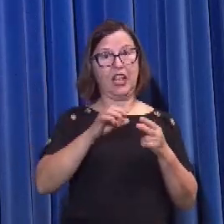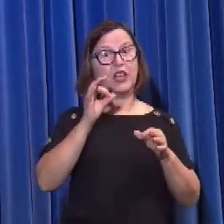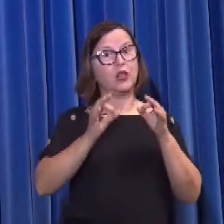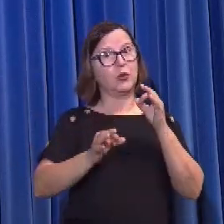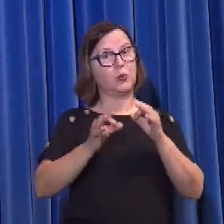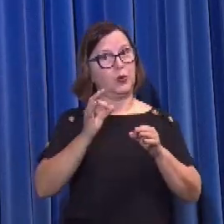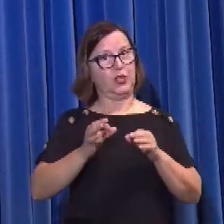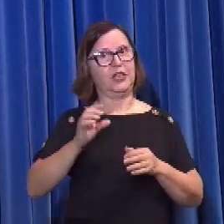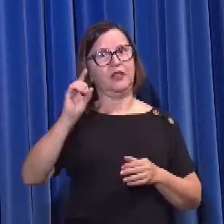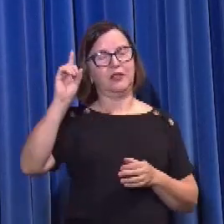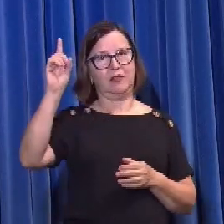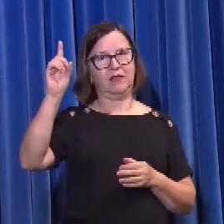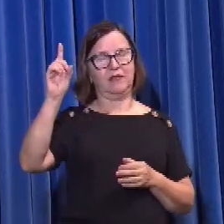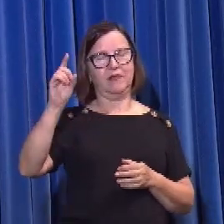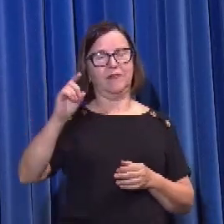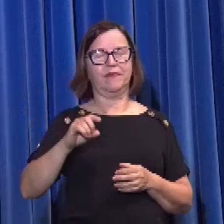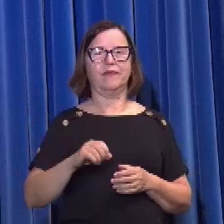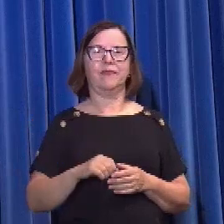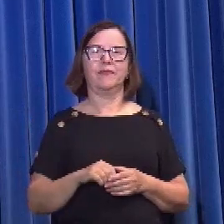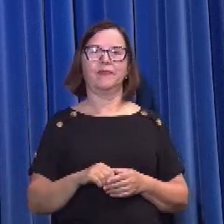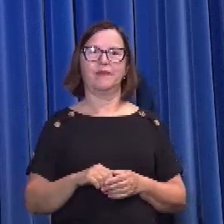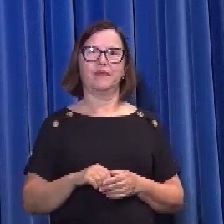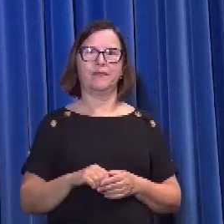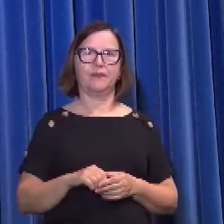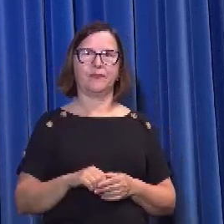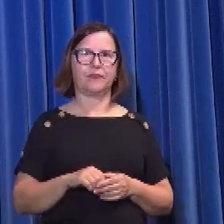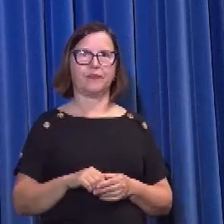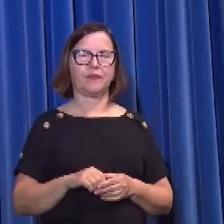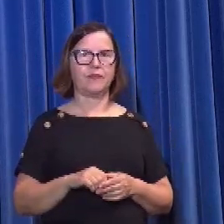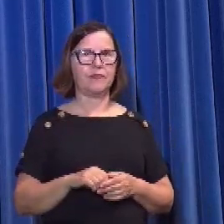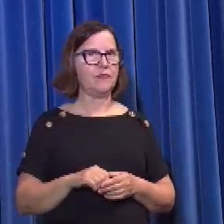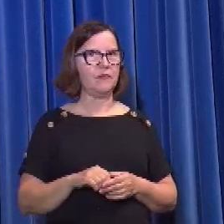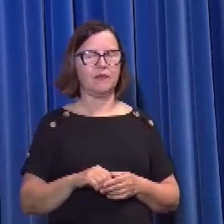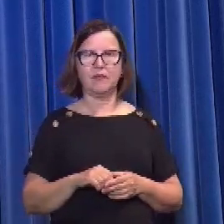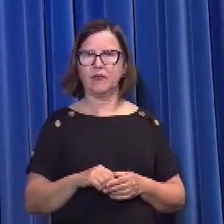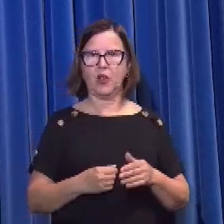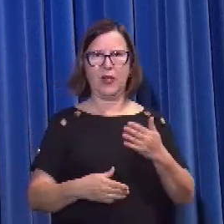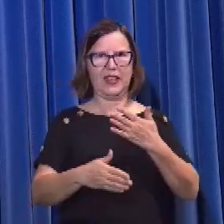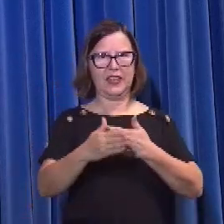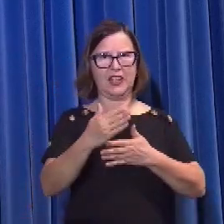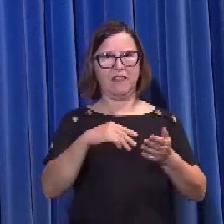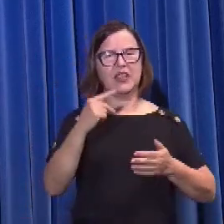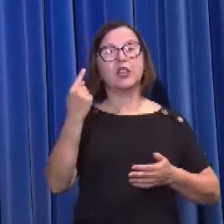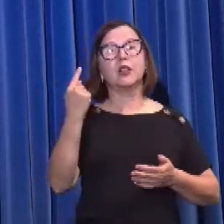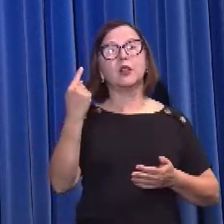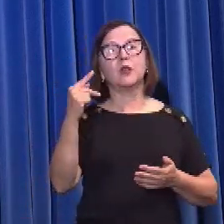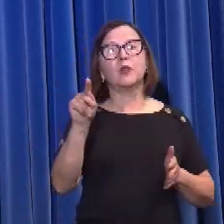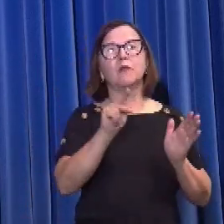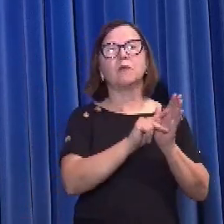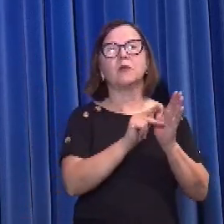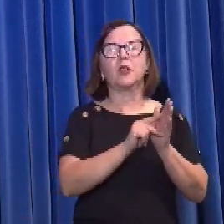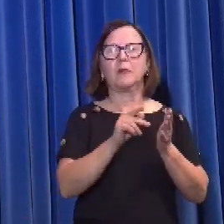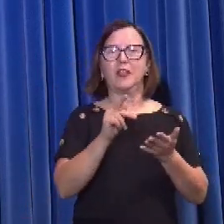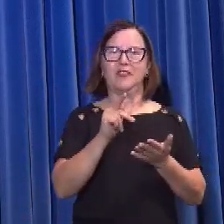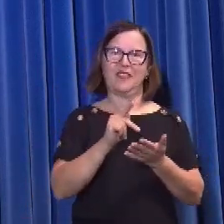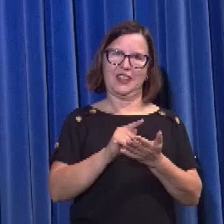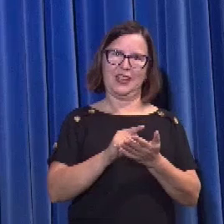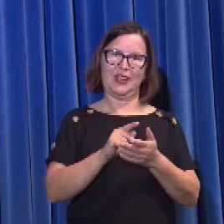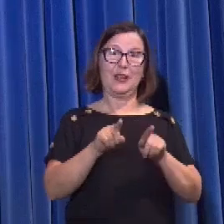É ali que tudo se resolve. Não é através da tua verdade, mas da verdade da